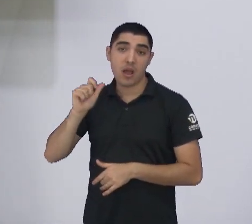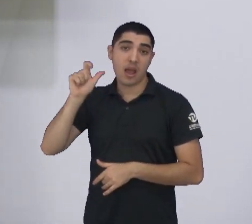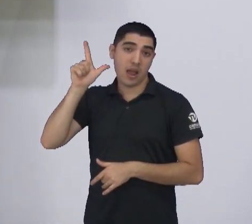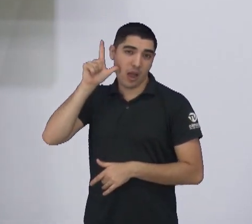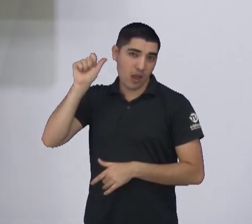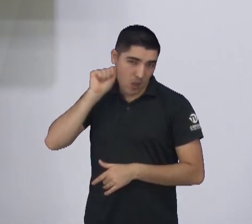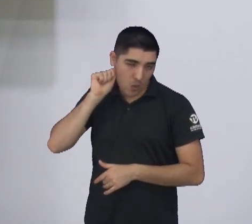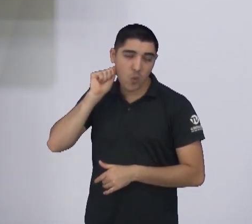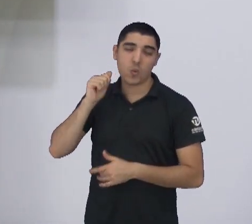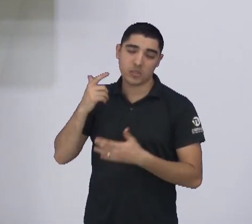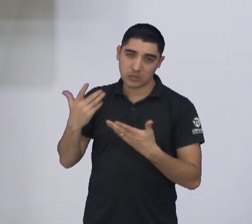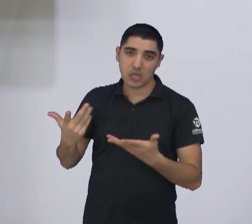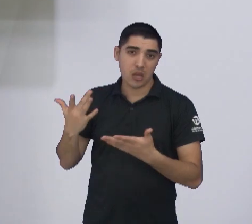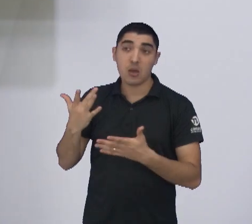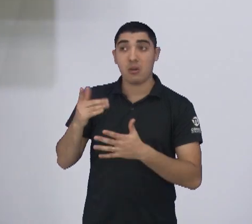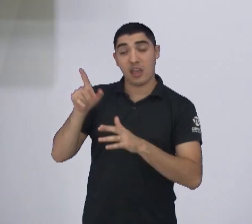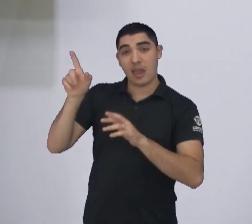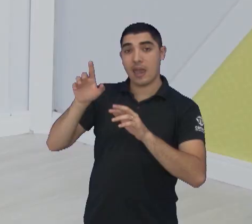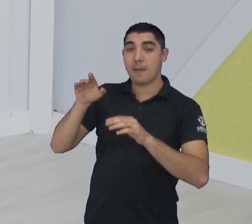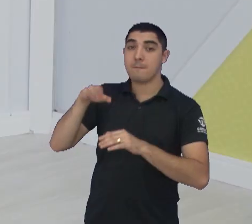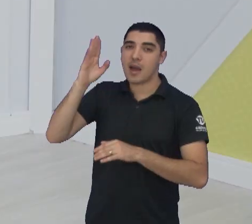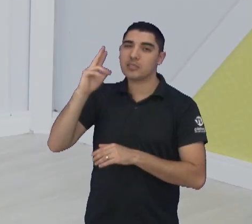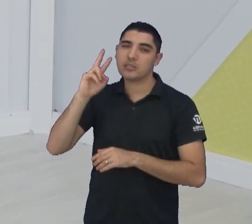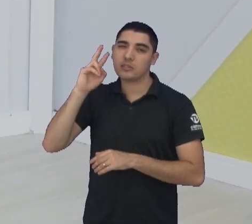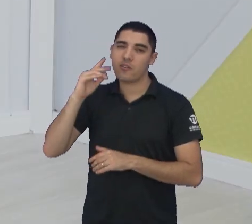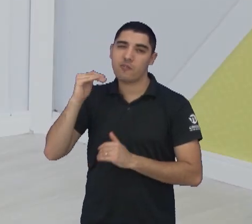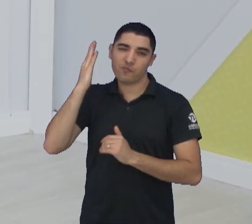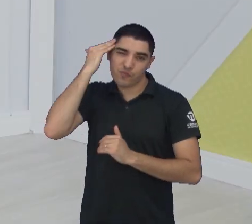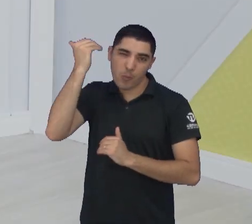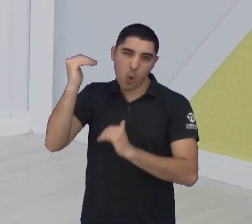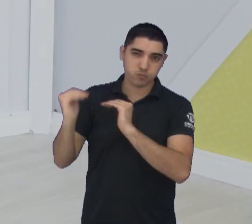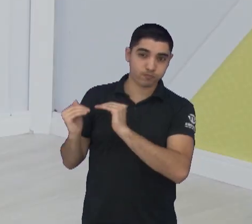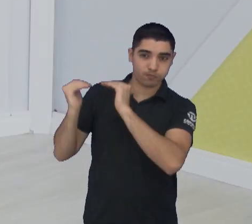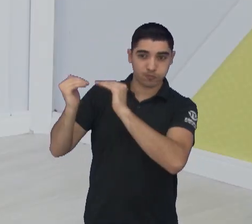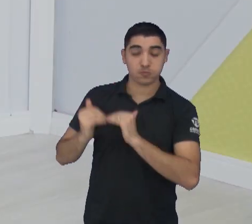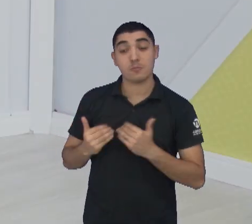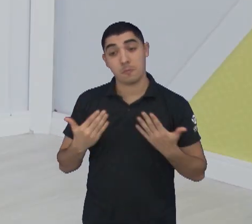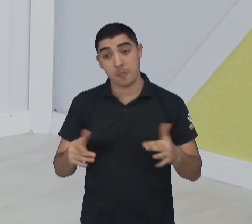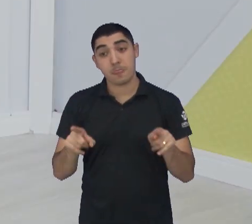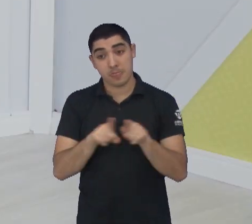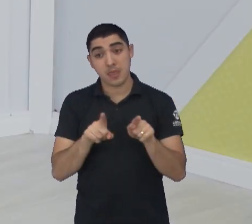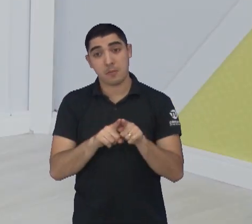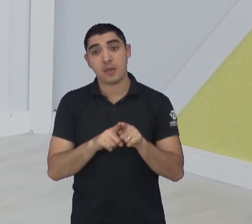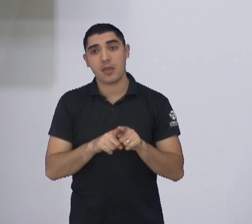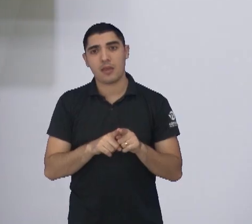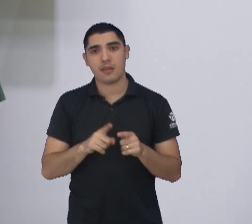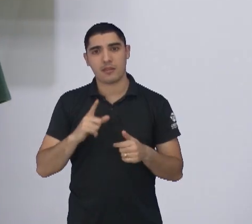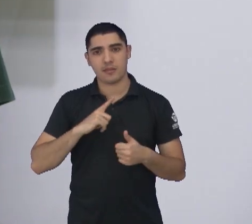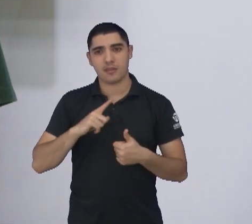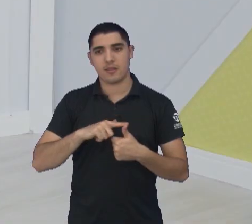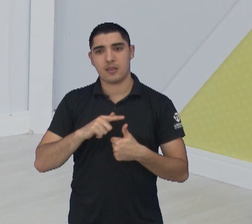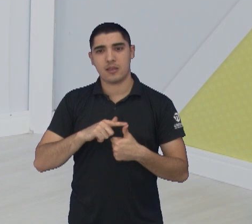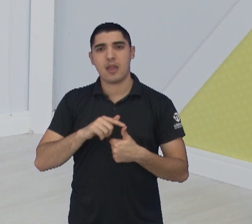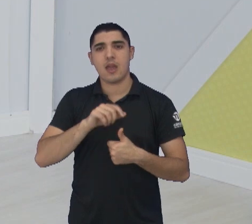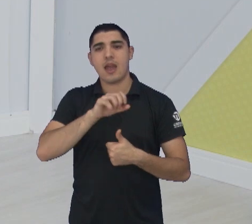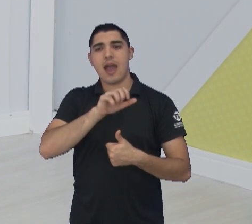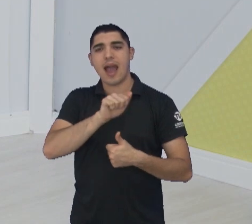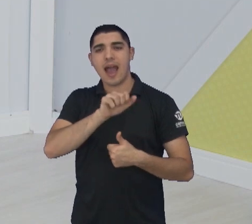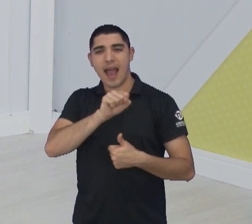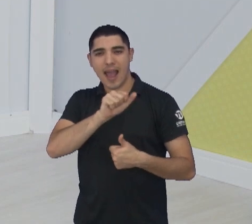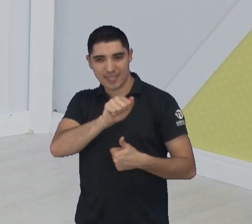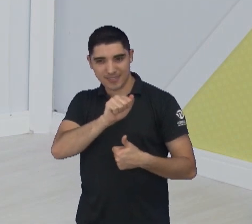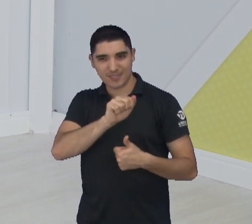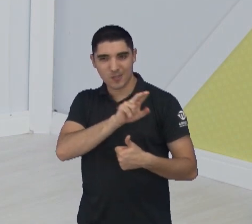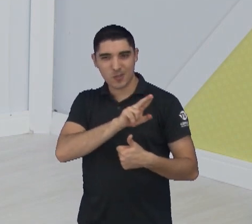vitrine nacionalmente é muito maior também. E que seja uma dessas duas equipes, né? Você vai para um time meio que desconhecido. O Asa. O Asa ainda é conhecido, mas você